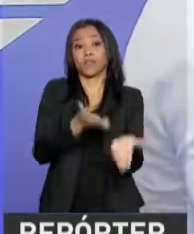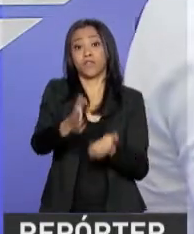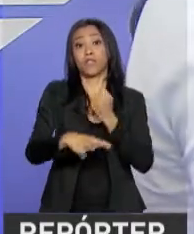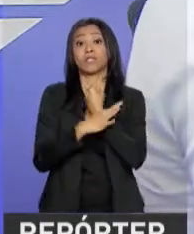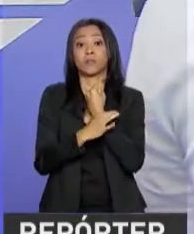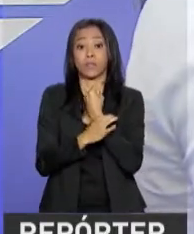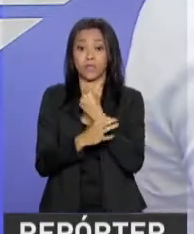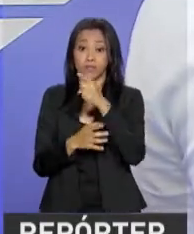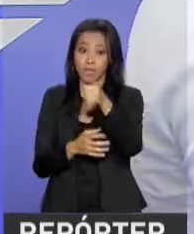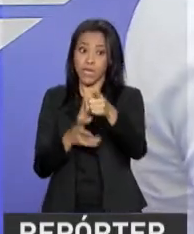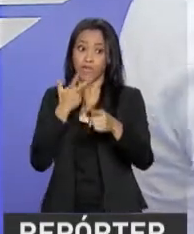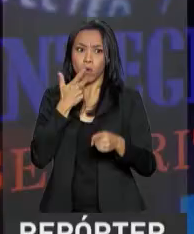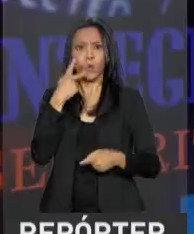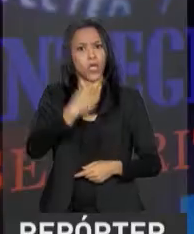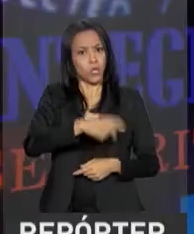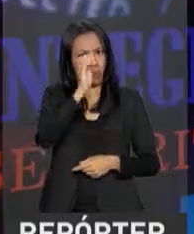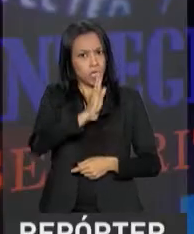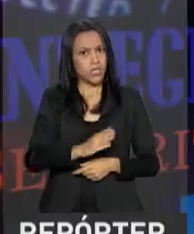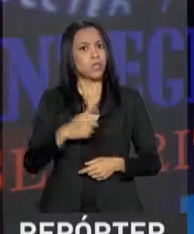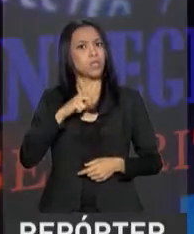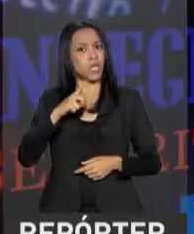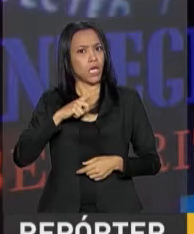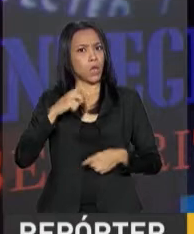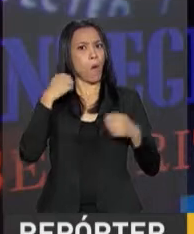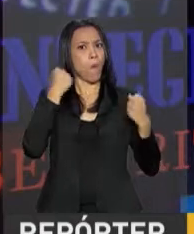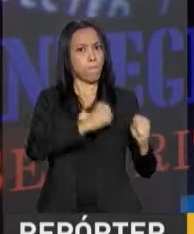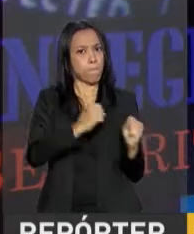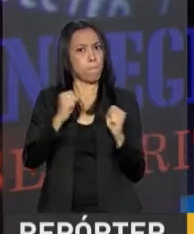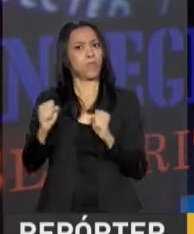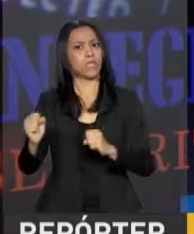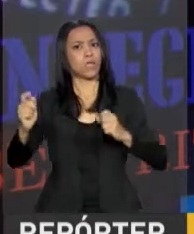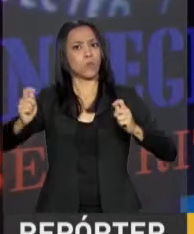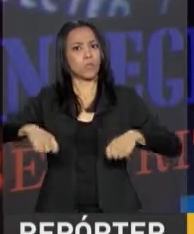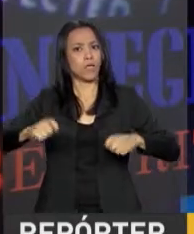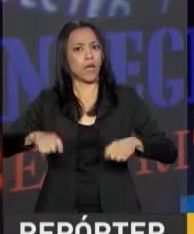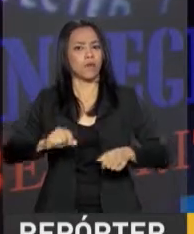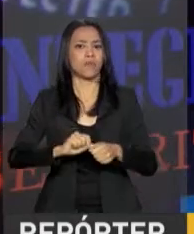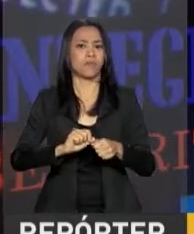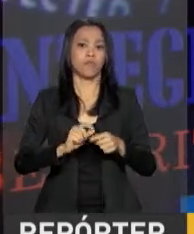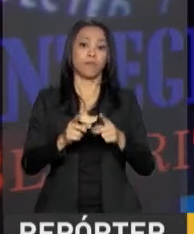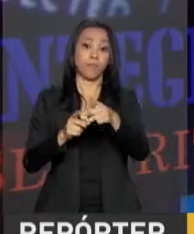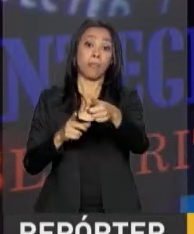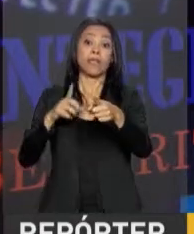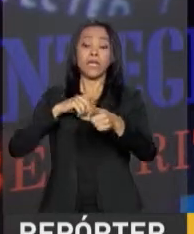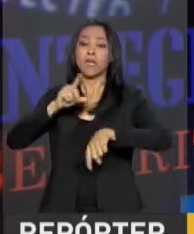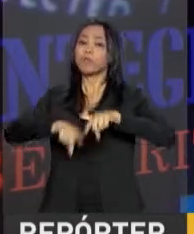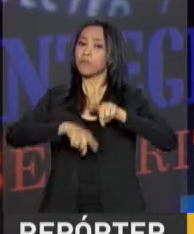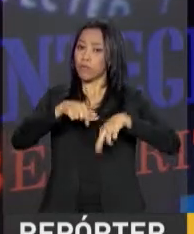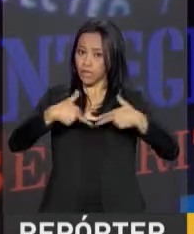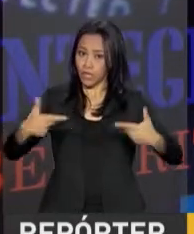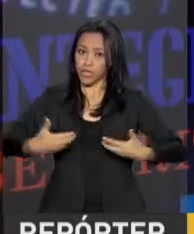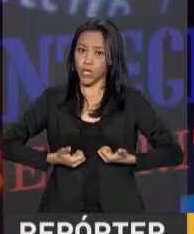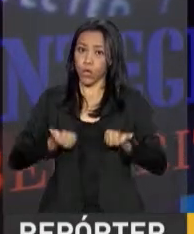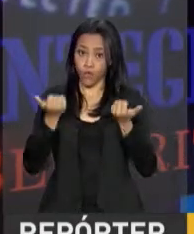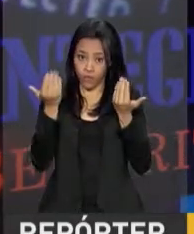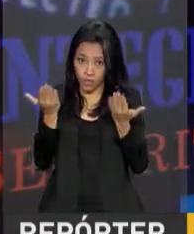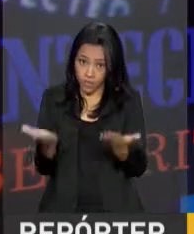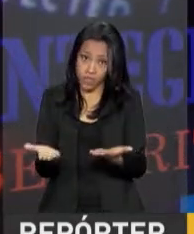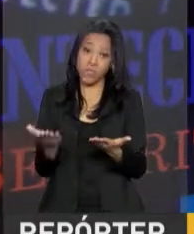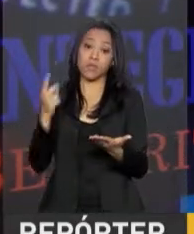brasileiro tem potencial a gente tenha um produto que já a ação oferecidos no mercado italiano